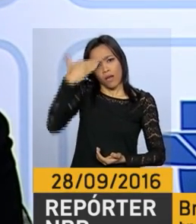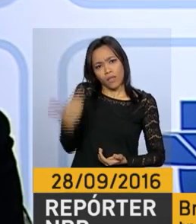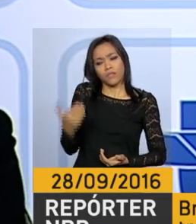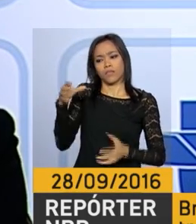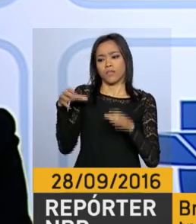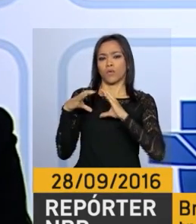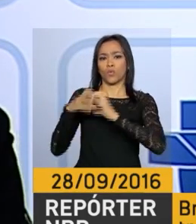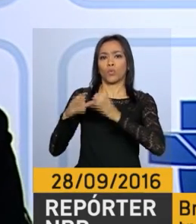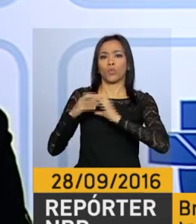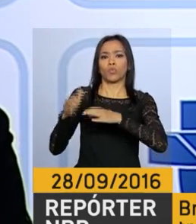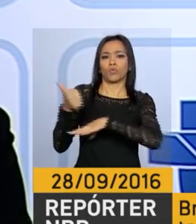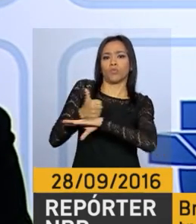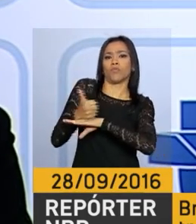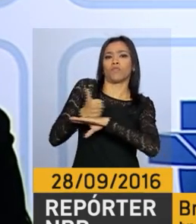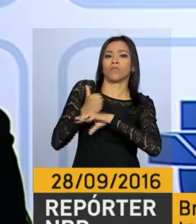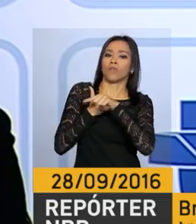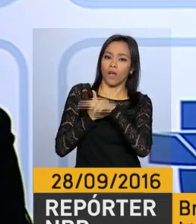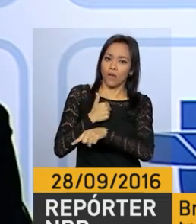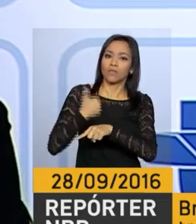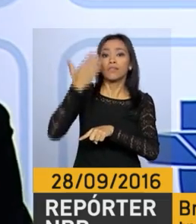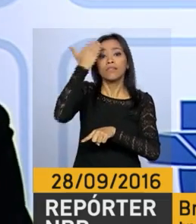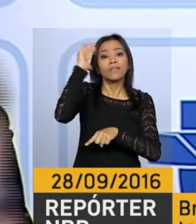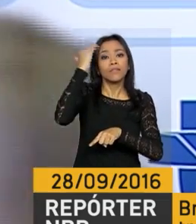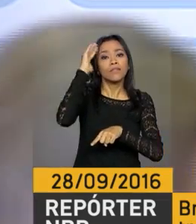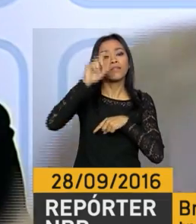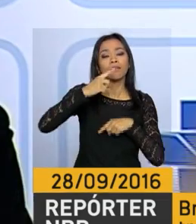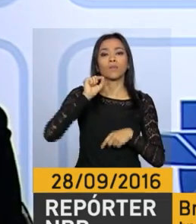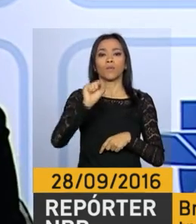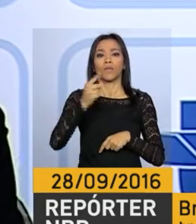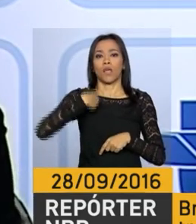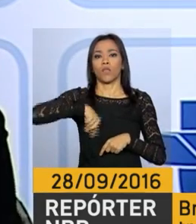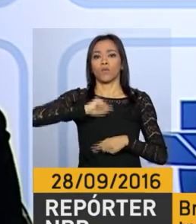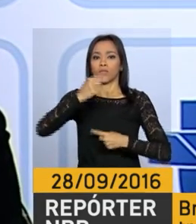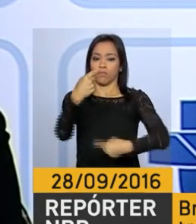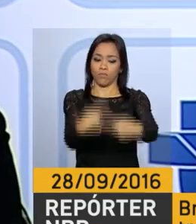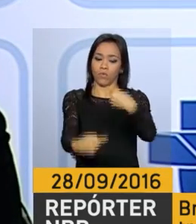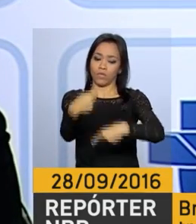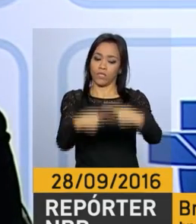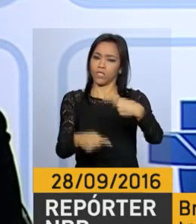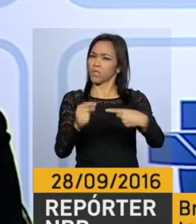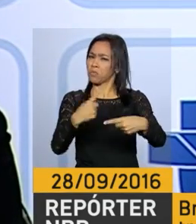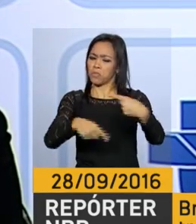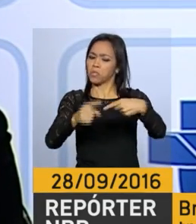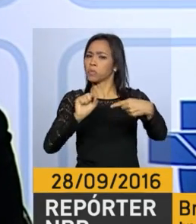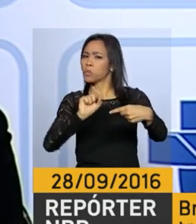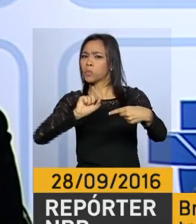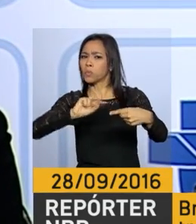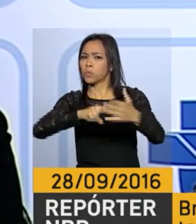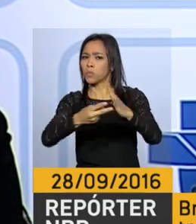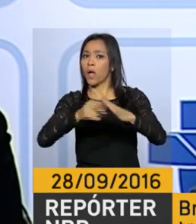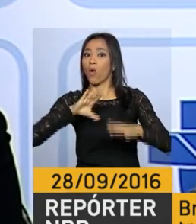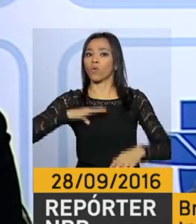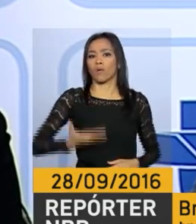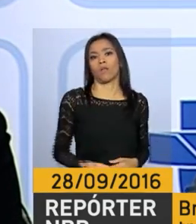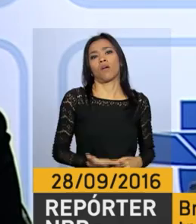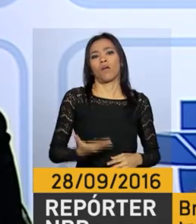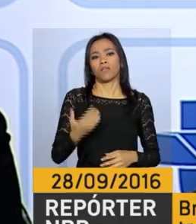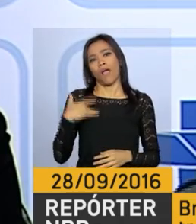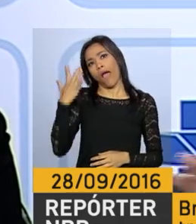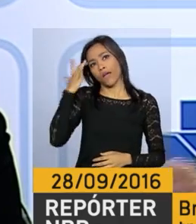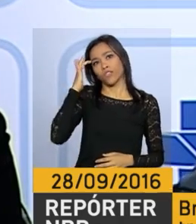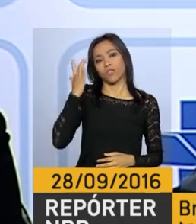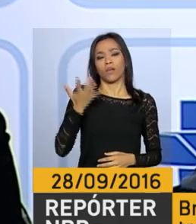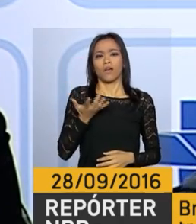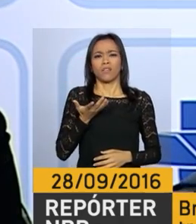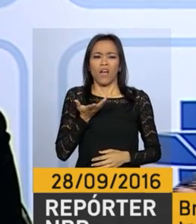estar entendendo a nossa política a nossa política é usar é deixar de achar que o que